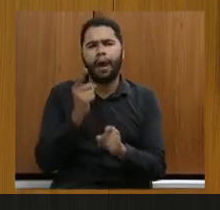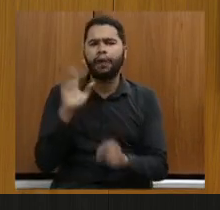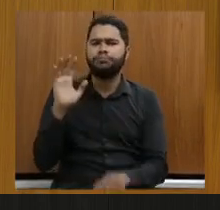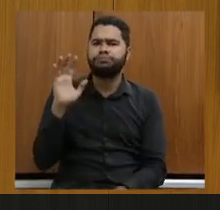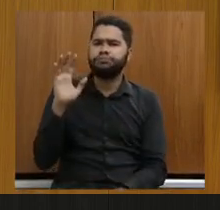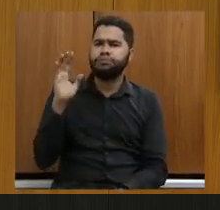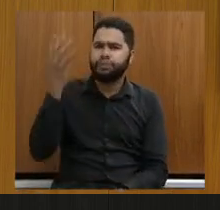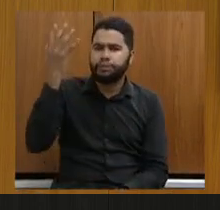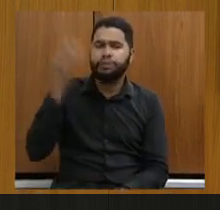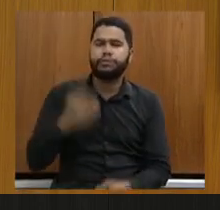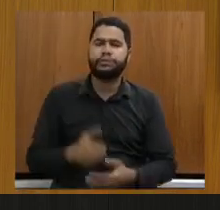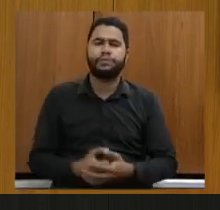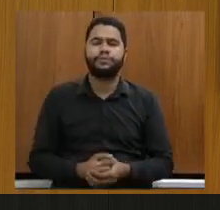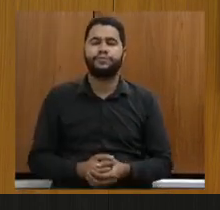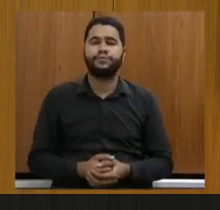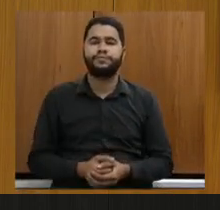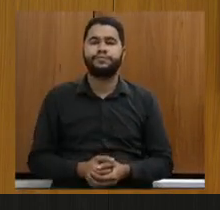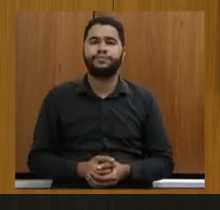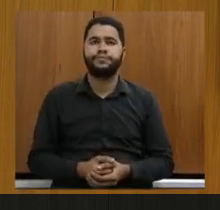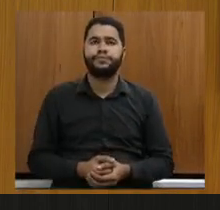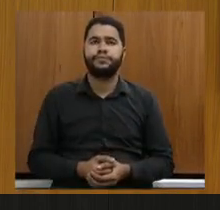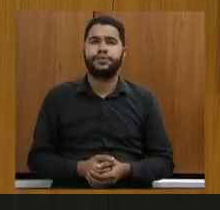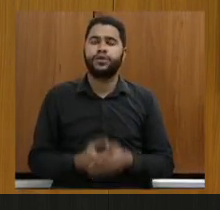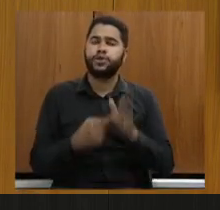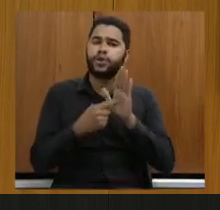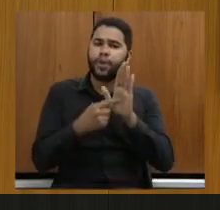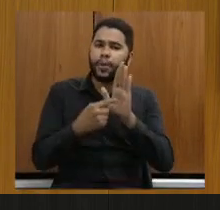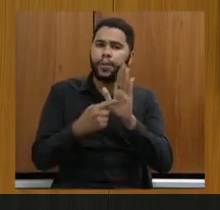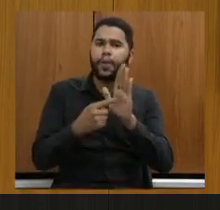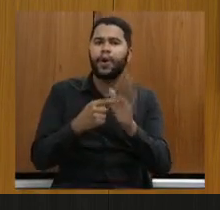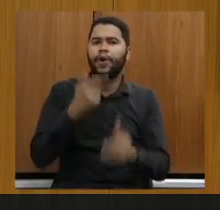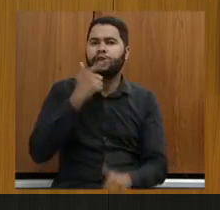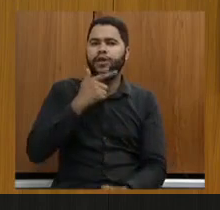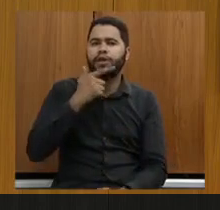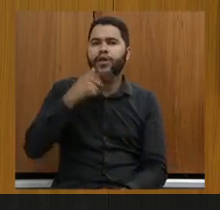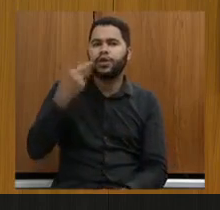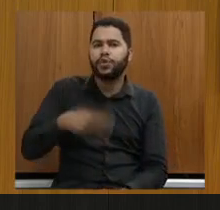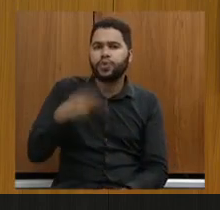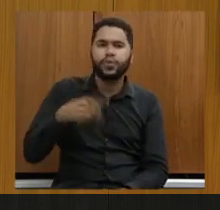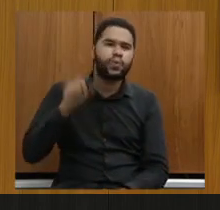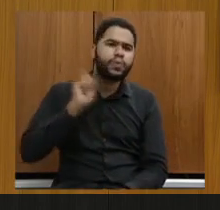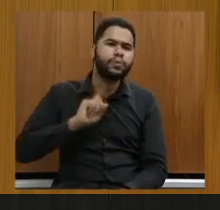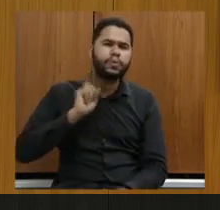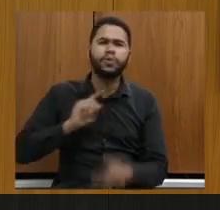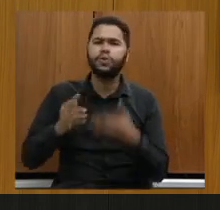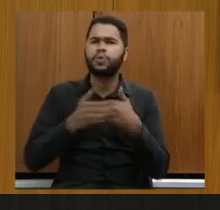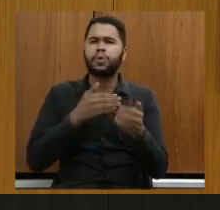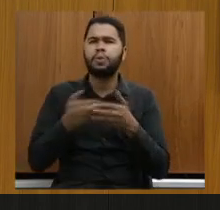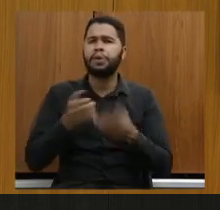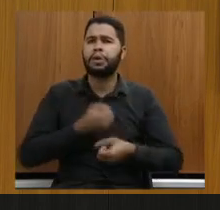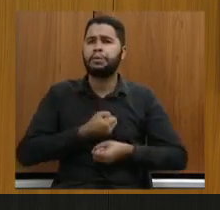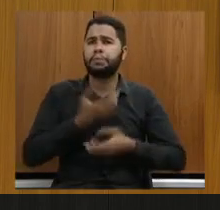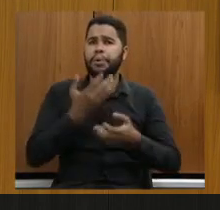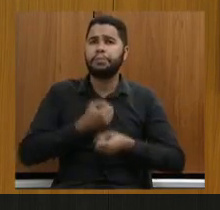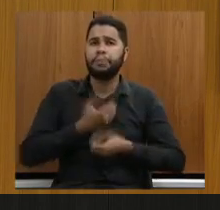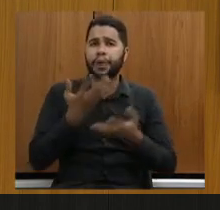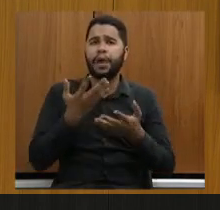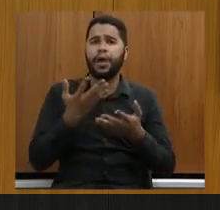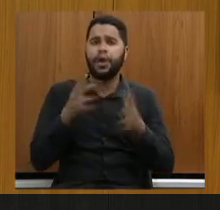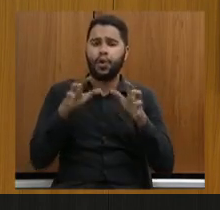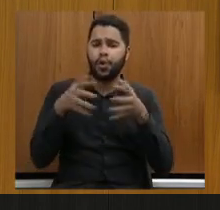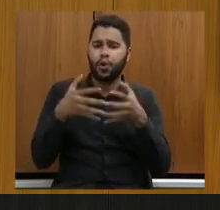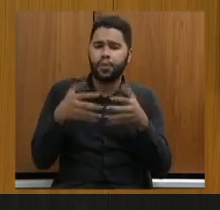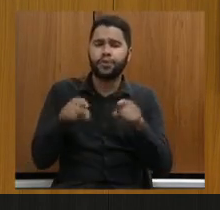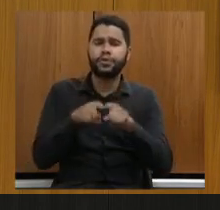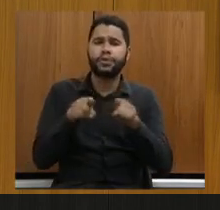de realizações é já mostra de queijo em Minas Gerais qualquer que fosse a fala nem a